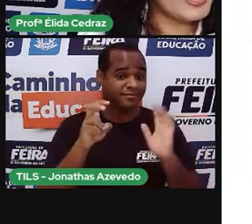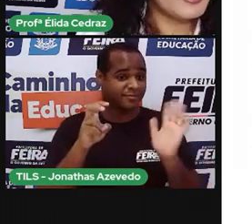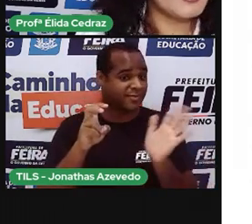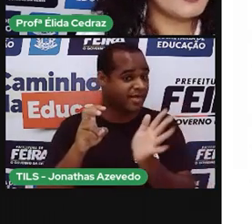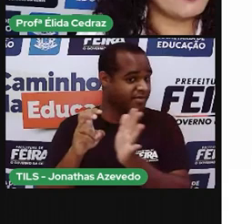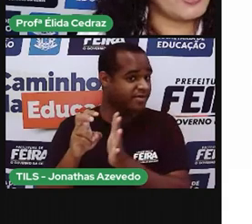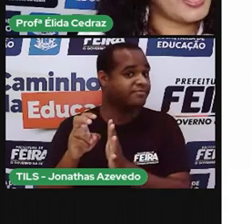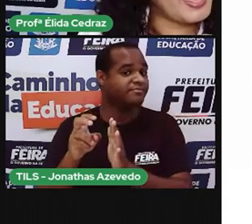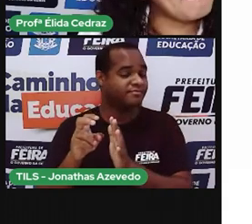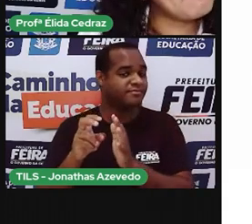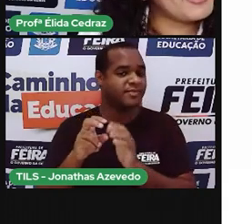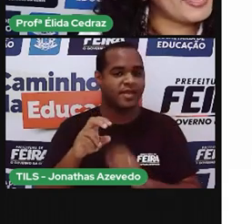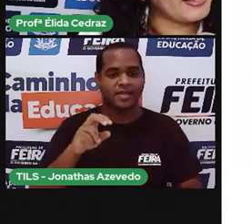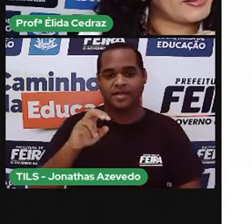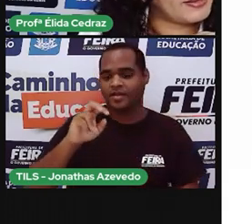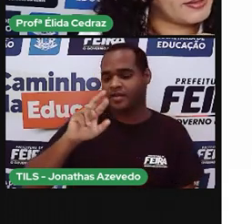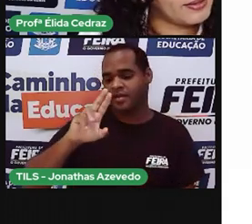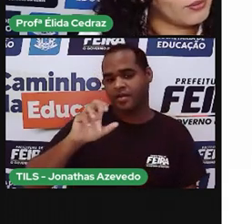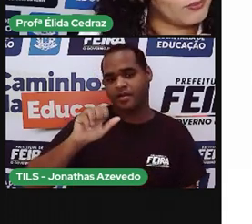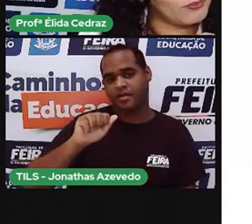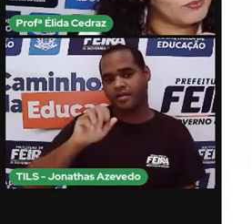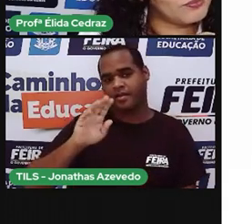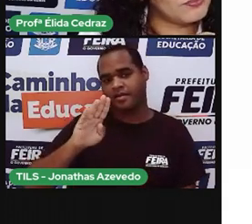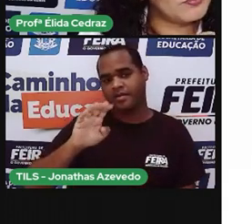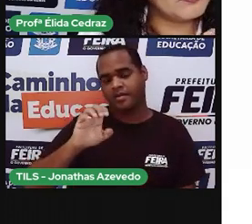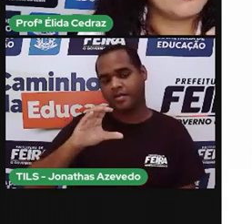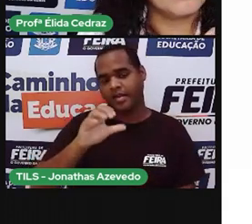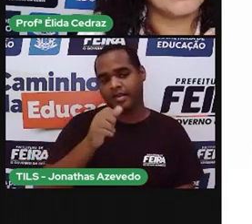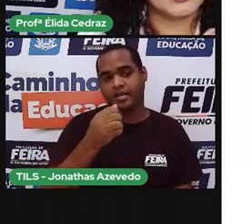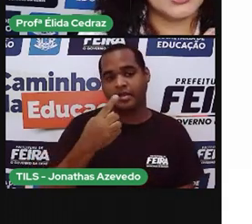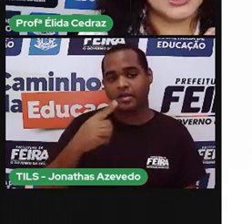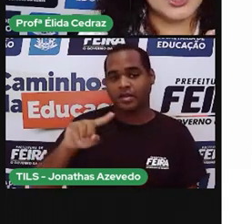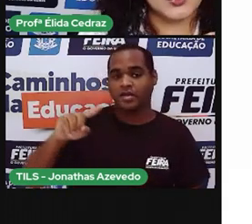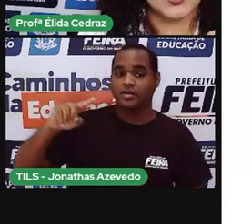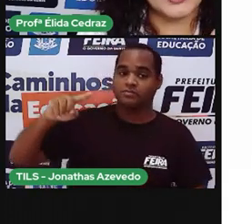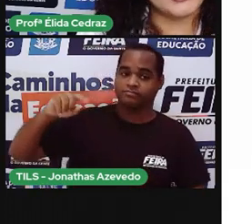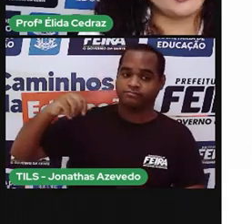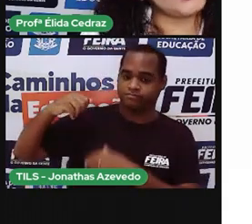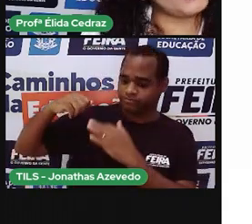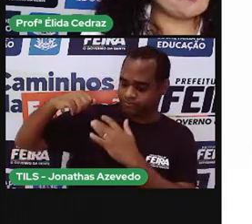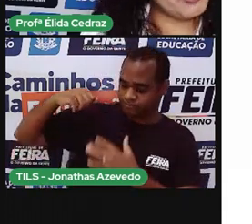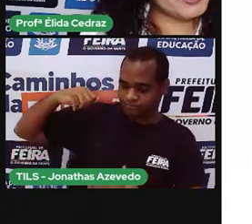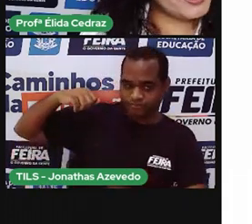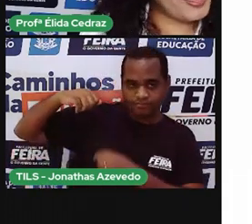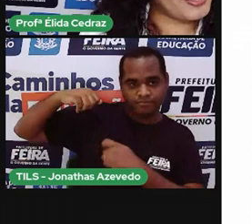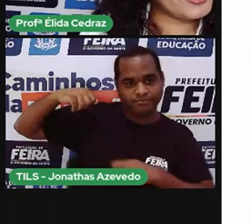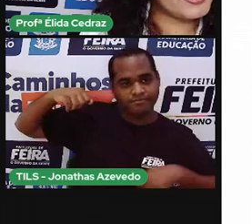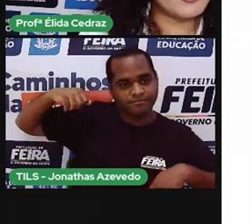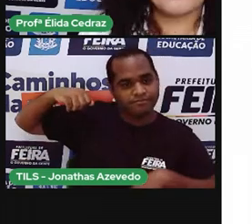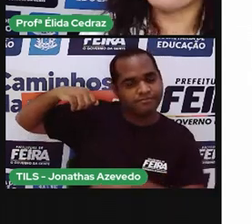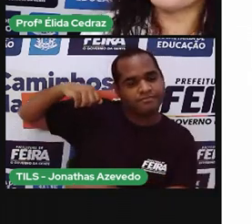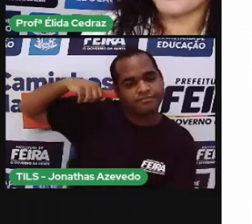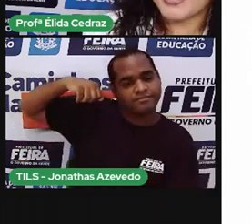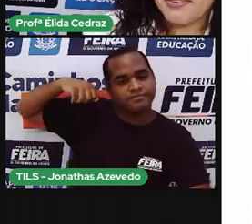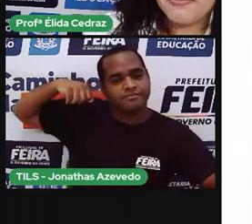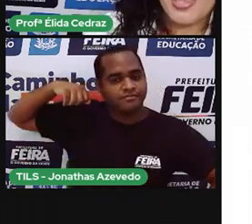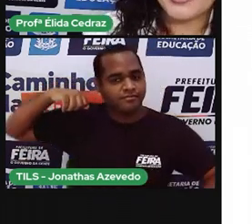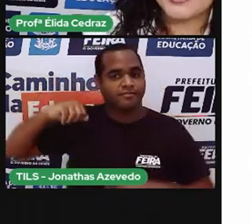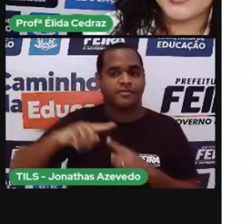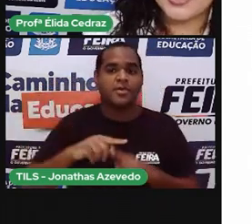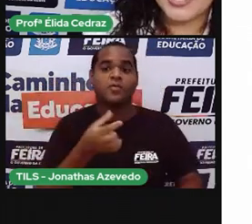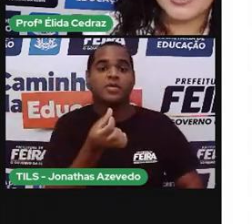aula, é rabecão. Isso. E o número 6? Número 6